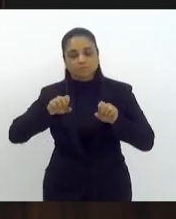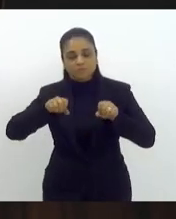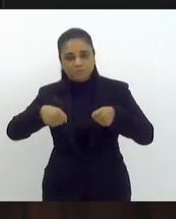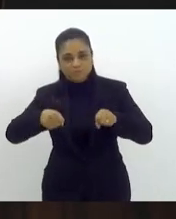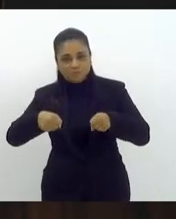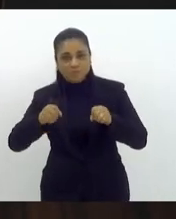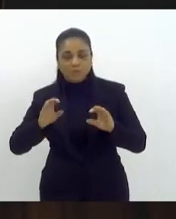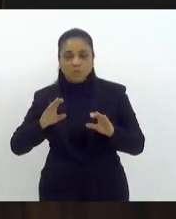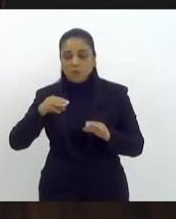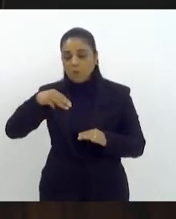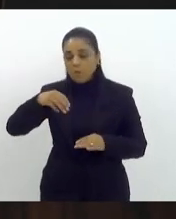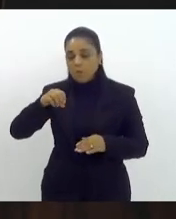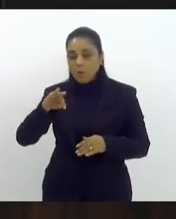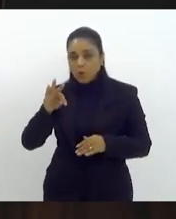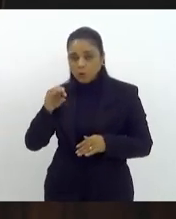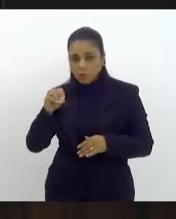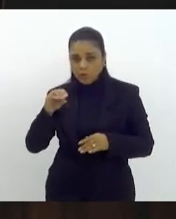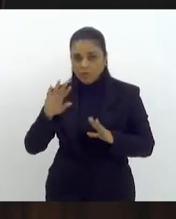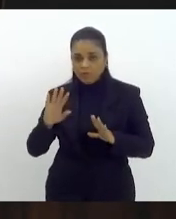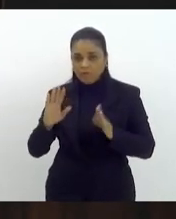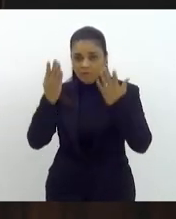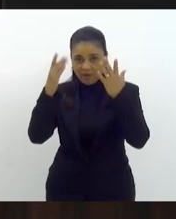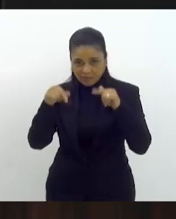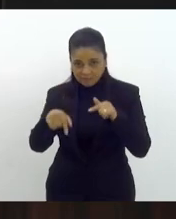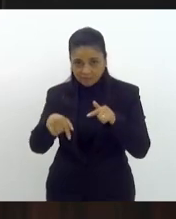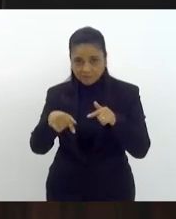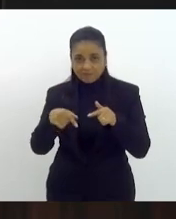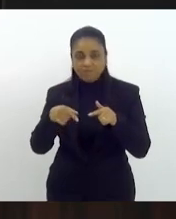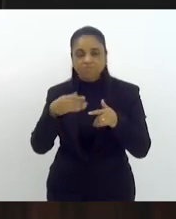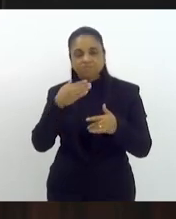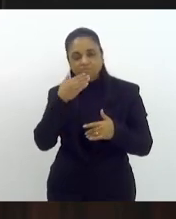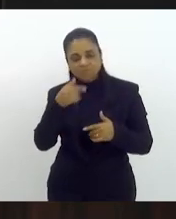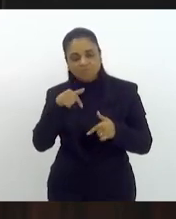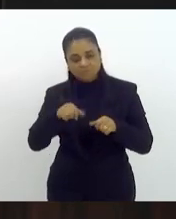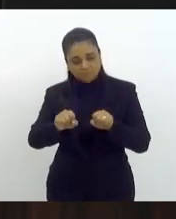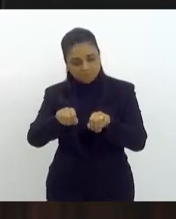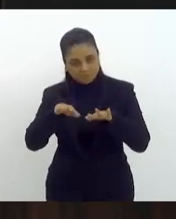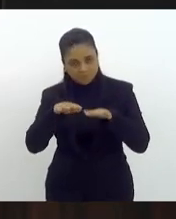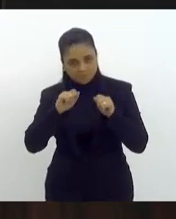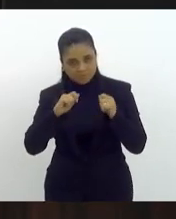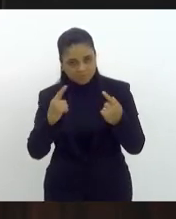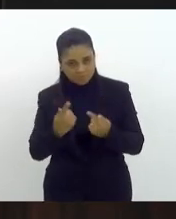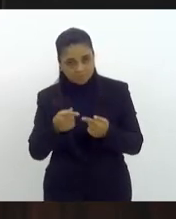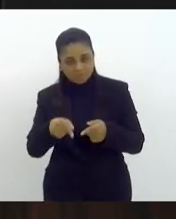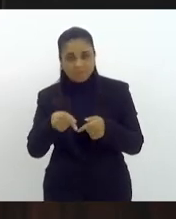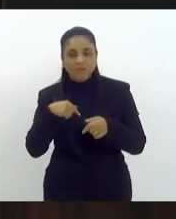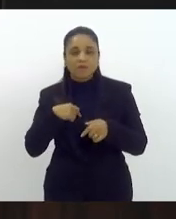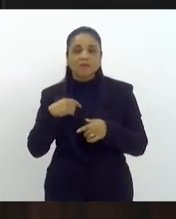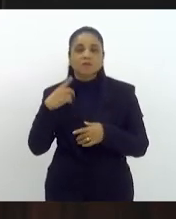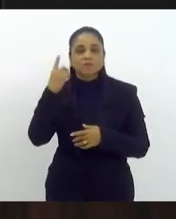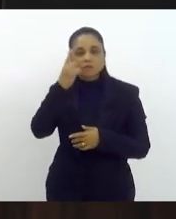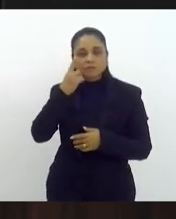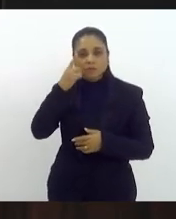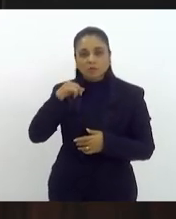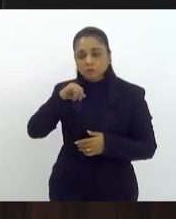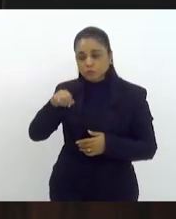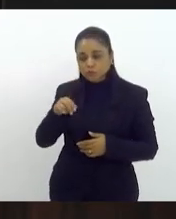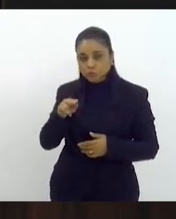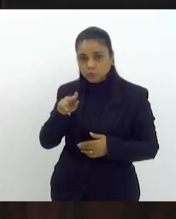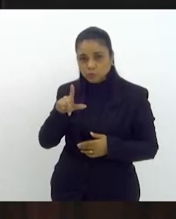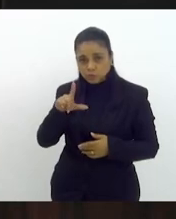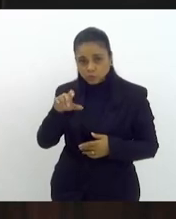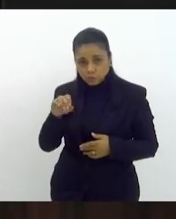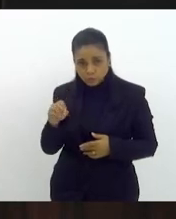de turismo dessa casa através também do seu presidente Deputado Júlio vai realizar audiência pública